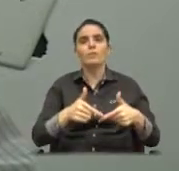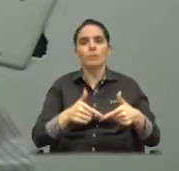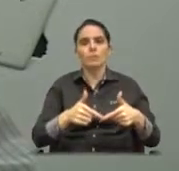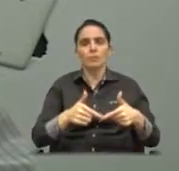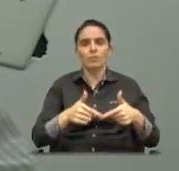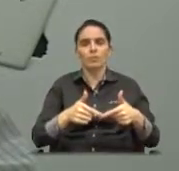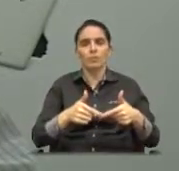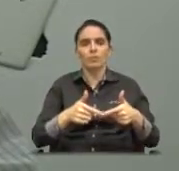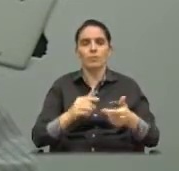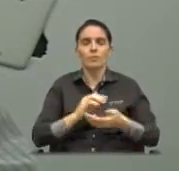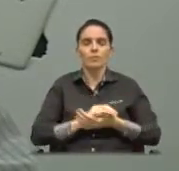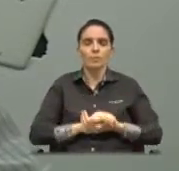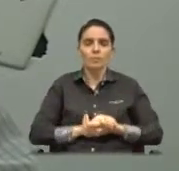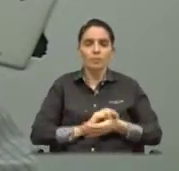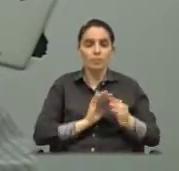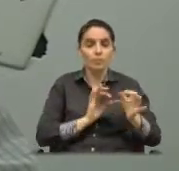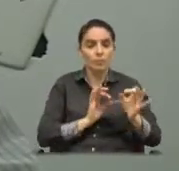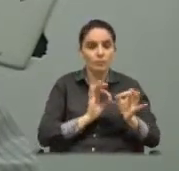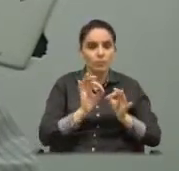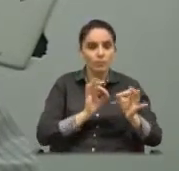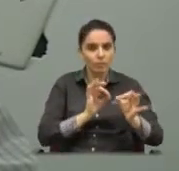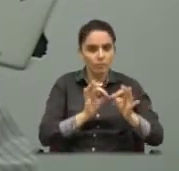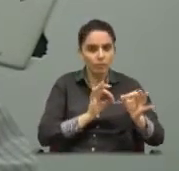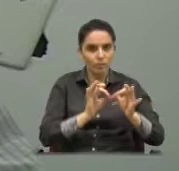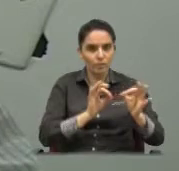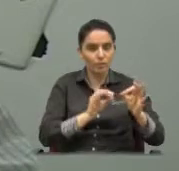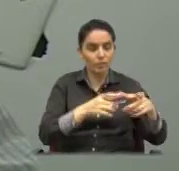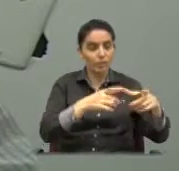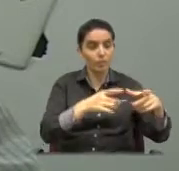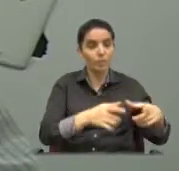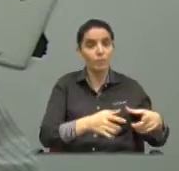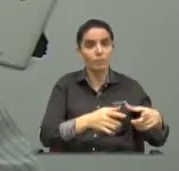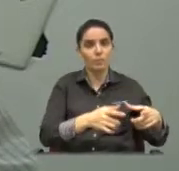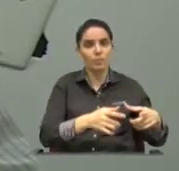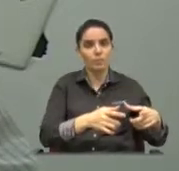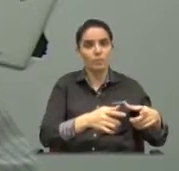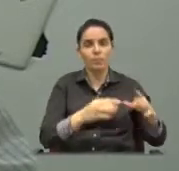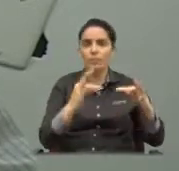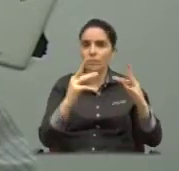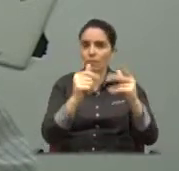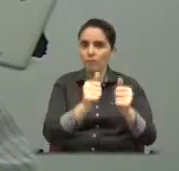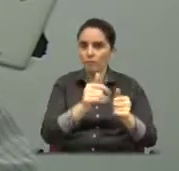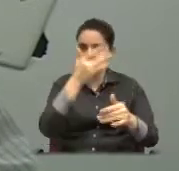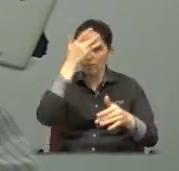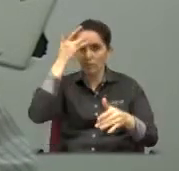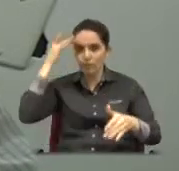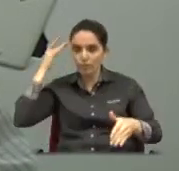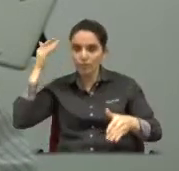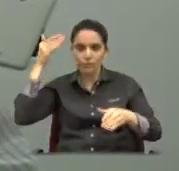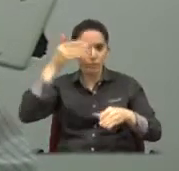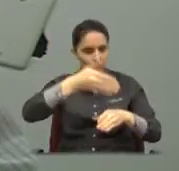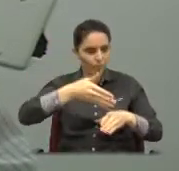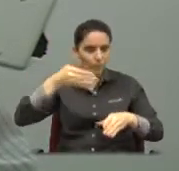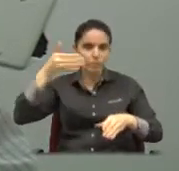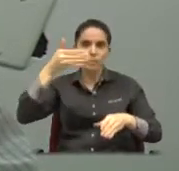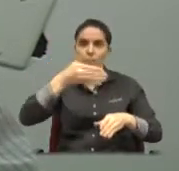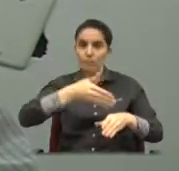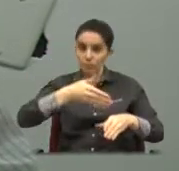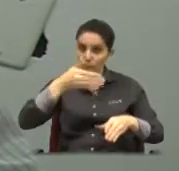do santuário, para que sejam oferecidos aos fiéis romeiros os meios